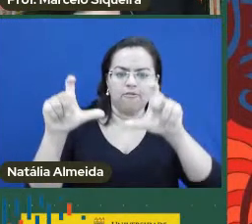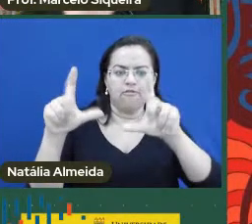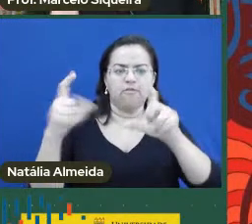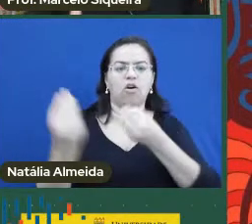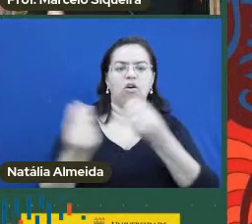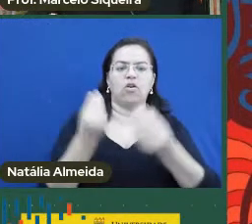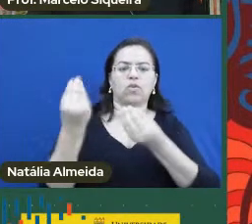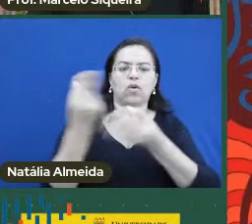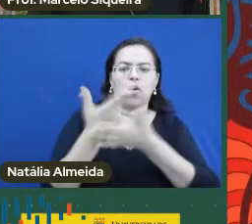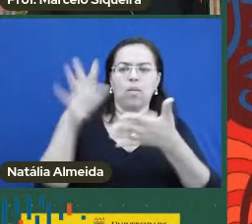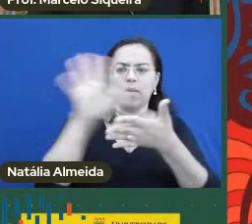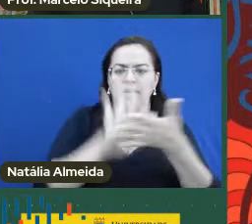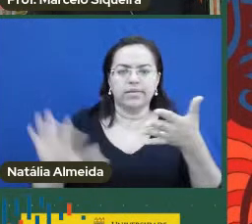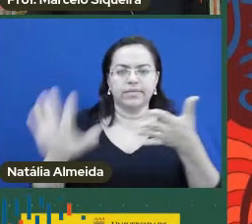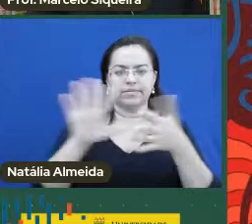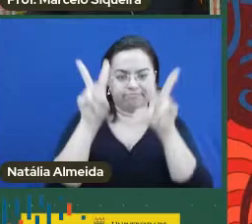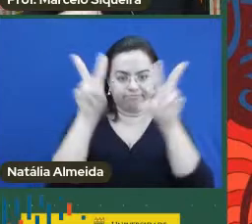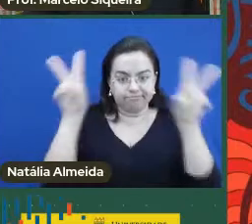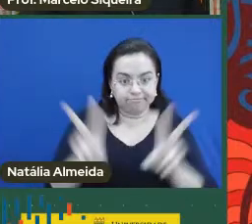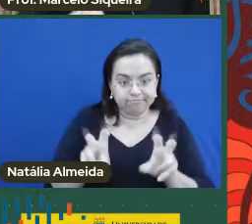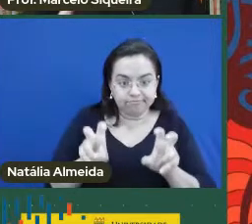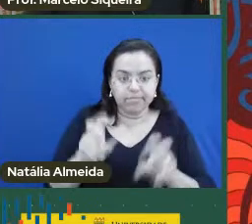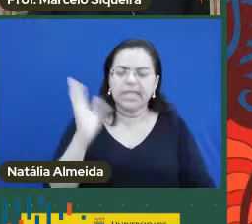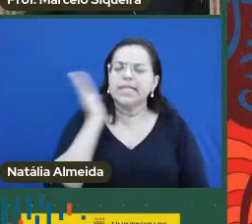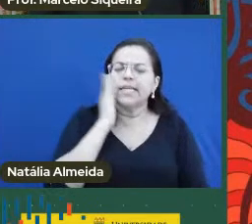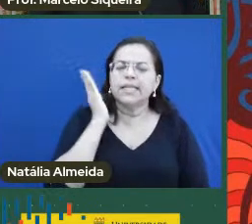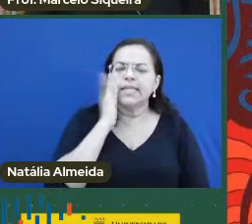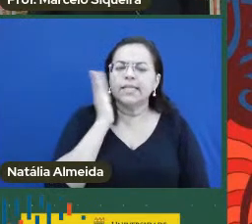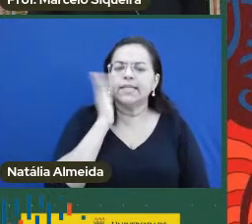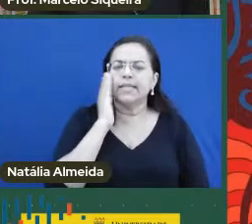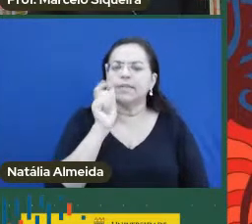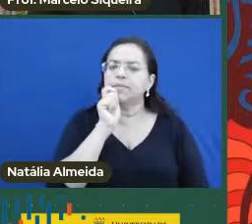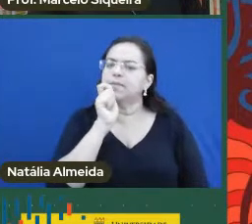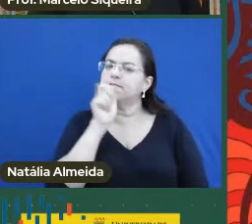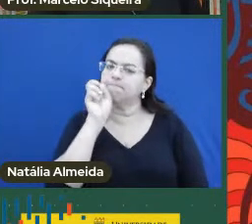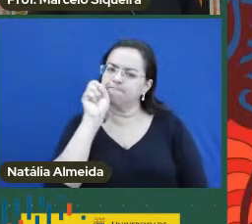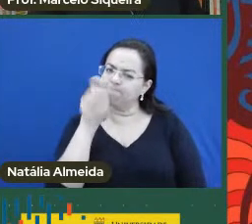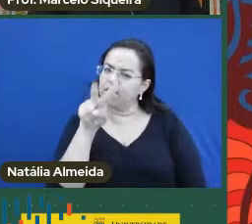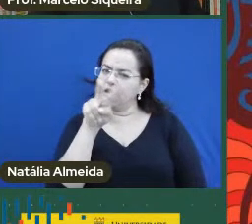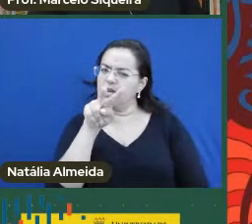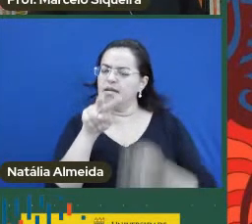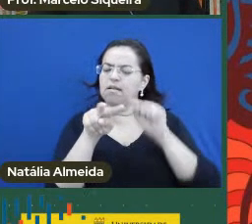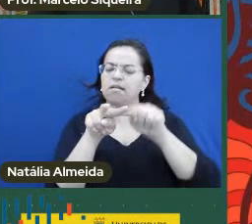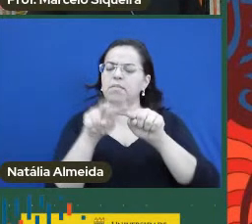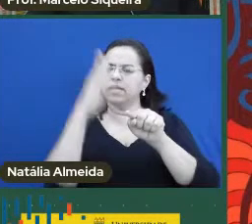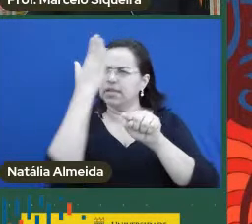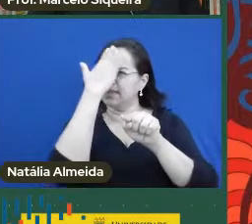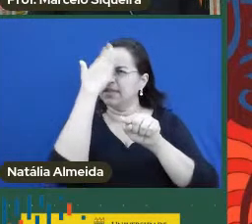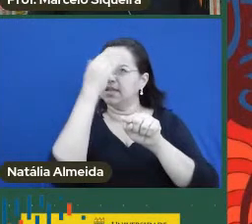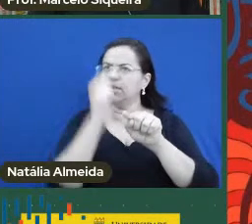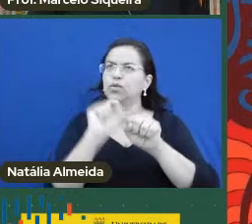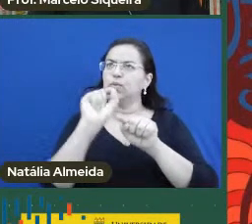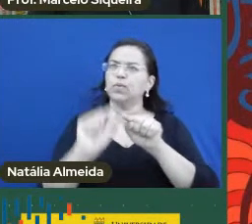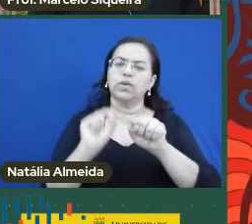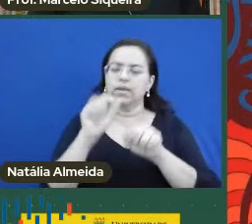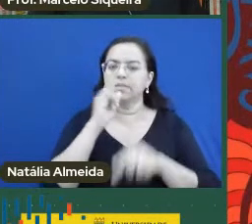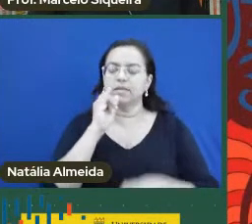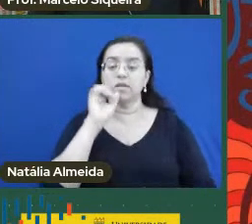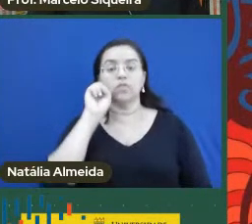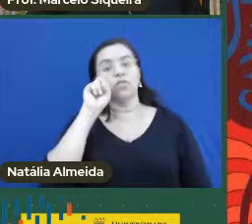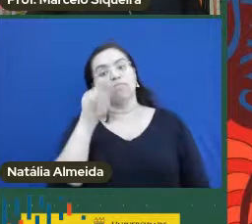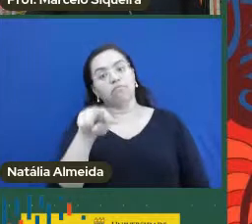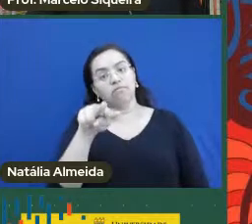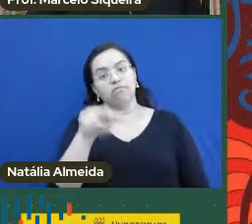aí o meu subtítulo, né, eu coloquei o entendimento além do olhar. O que, que seria isso, o entendimento além do olhar? Ou seja, não apenas